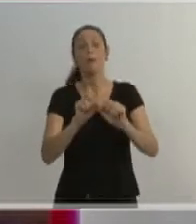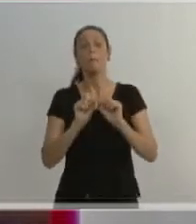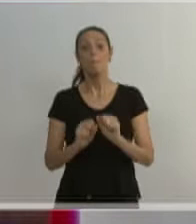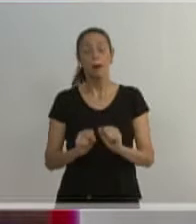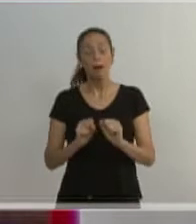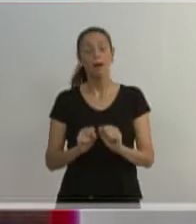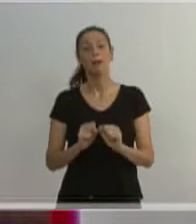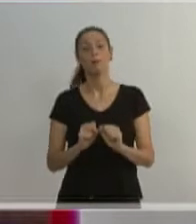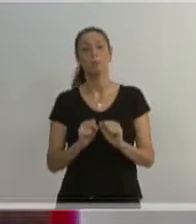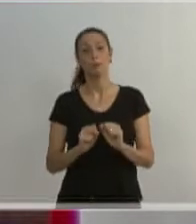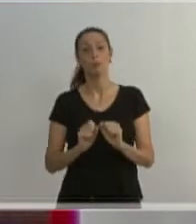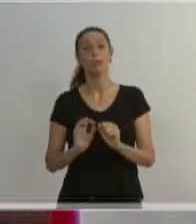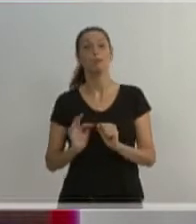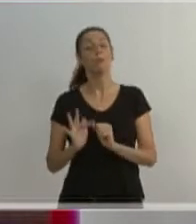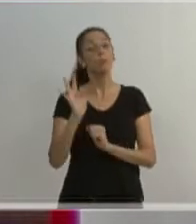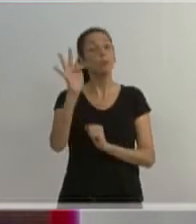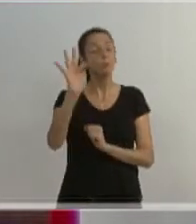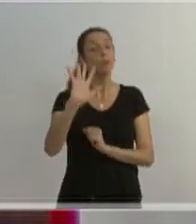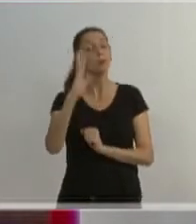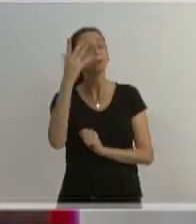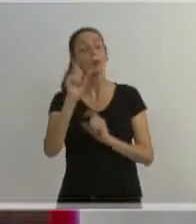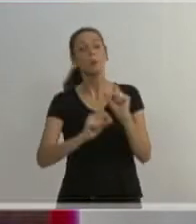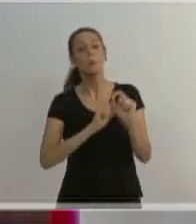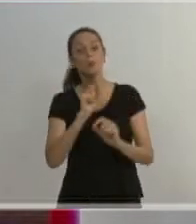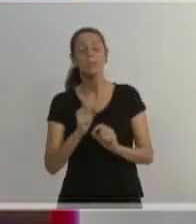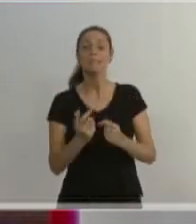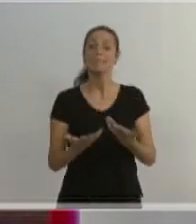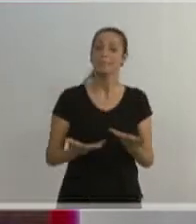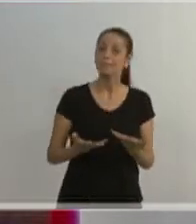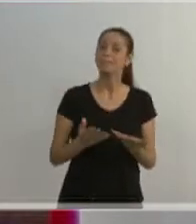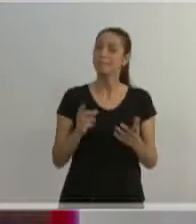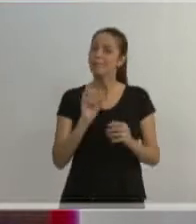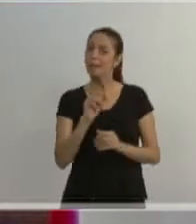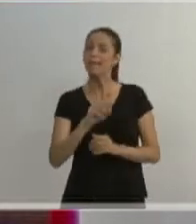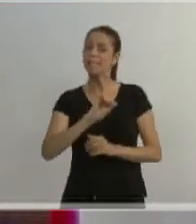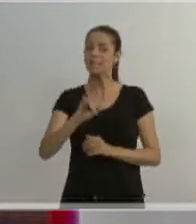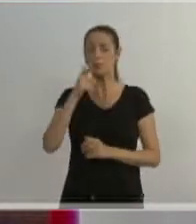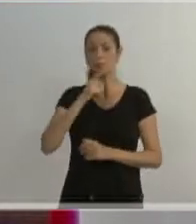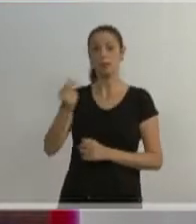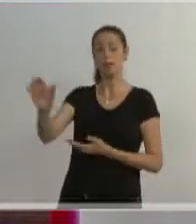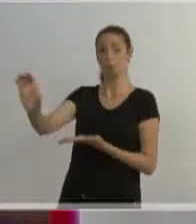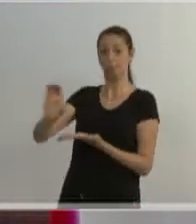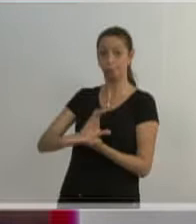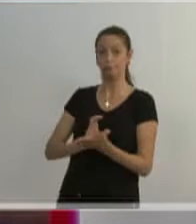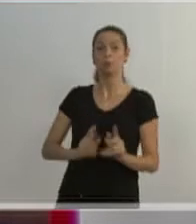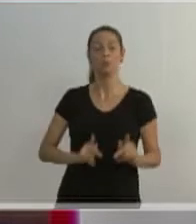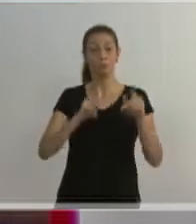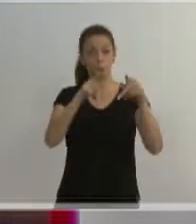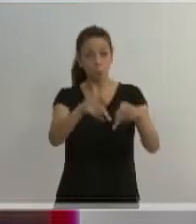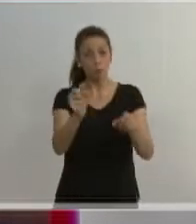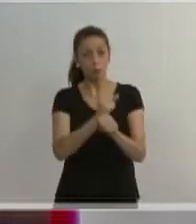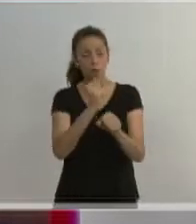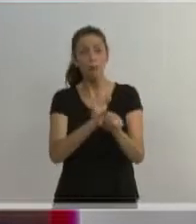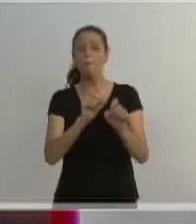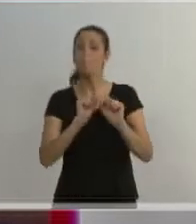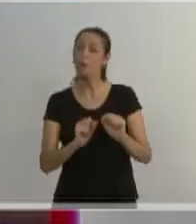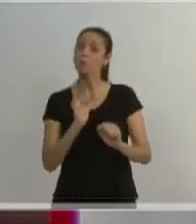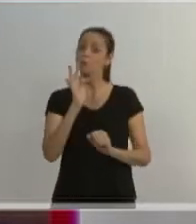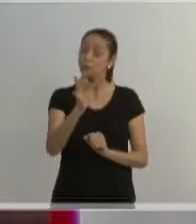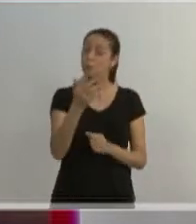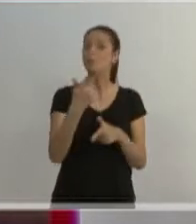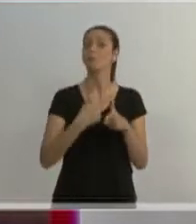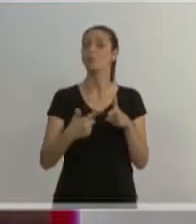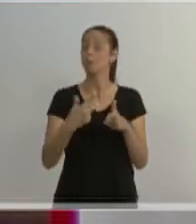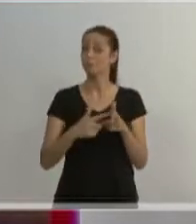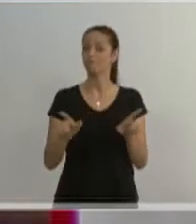nós tenhamos estudar uma nova forma de circulação ali em função do projeto foi apresentado além disso só para concluir